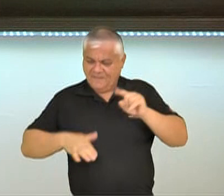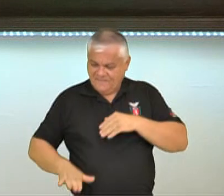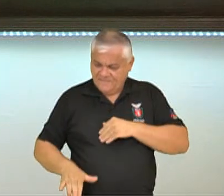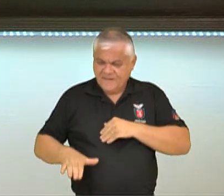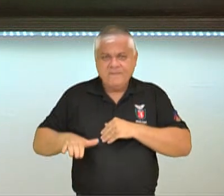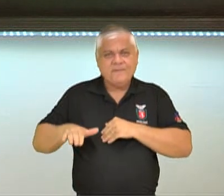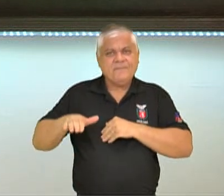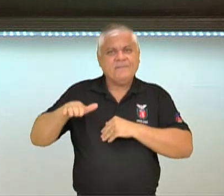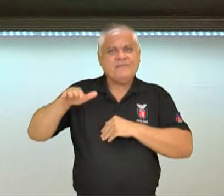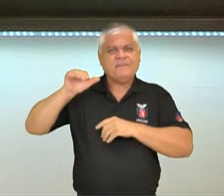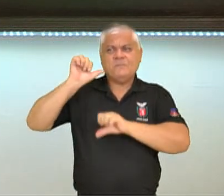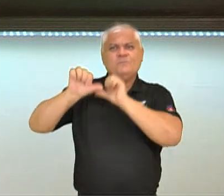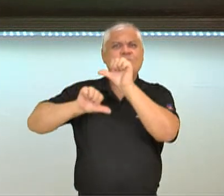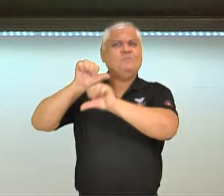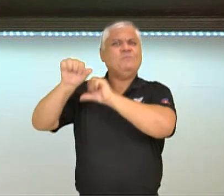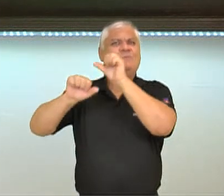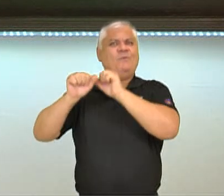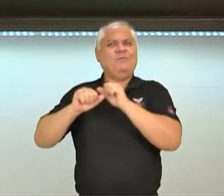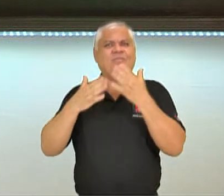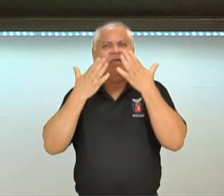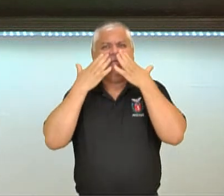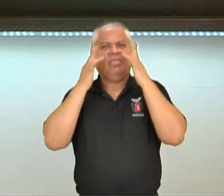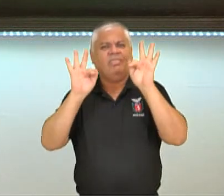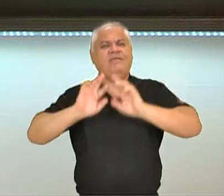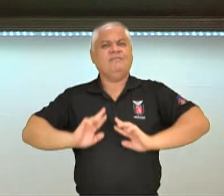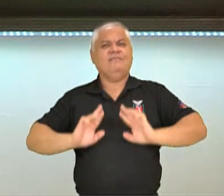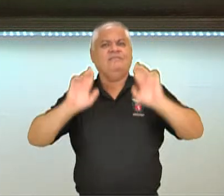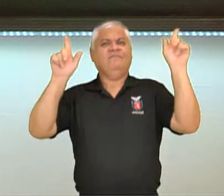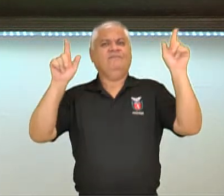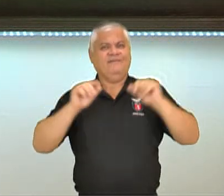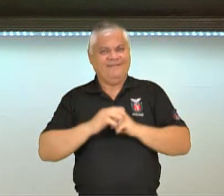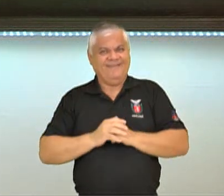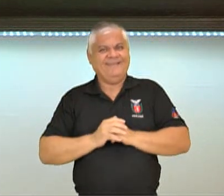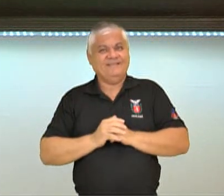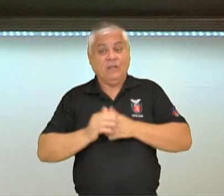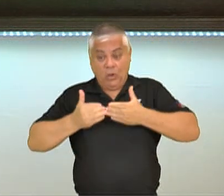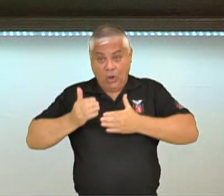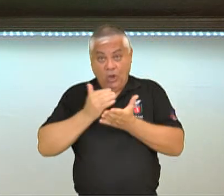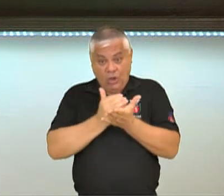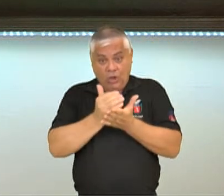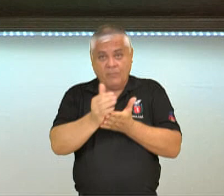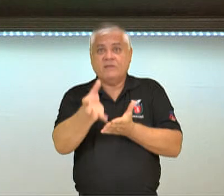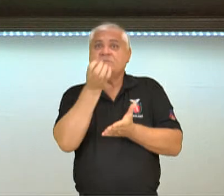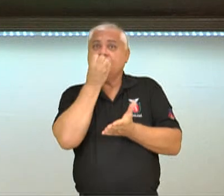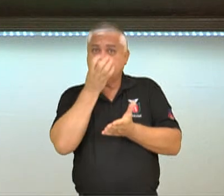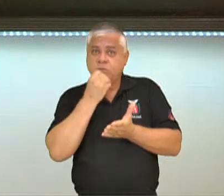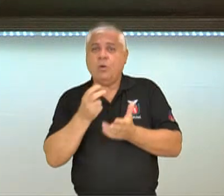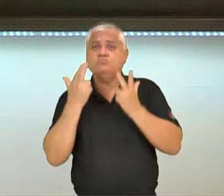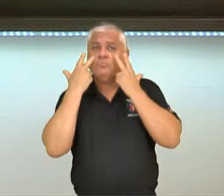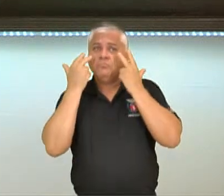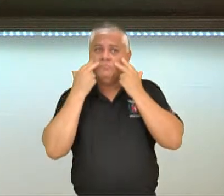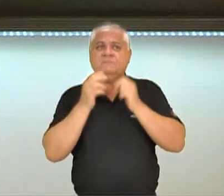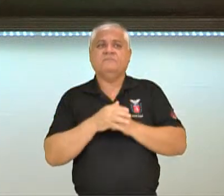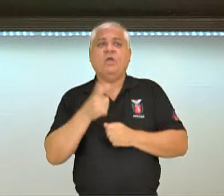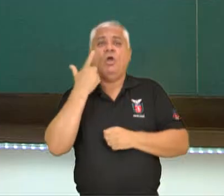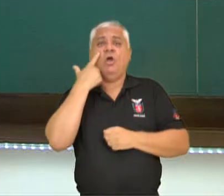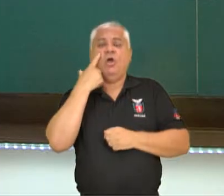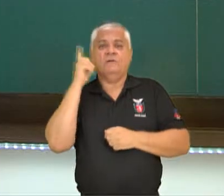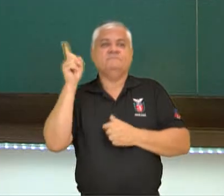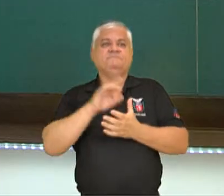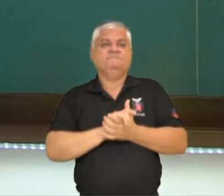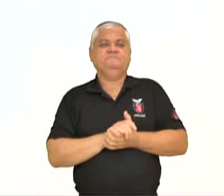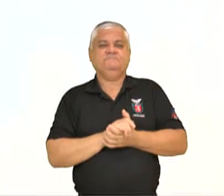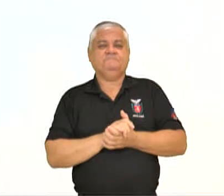No momento, esse gene acaba sendo bom, no próximo momento ele acaba sendo ruim para essa pessoa. Olha só um exemplo disso aqui. Então,